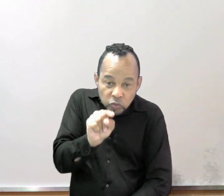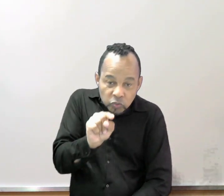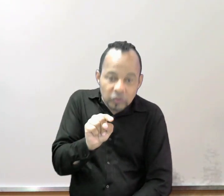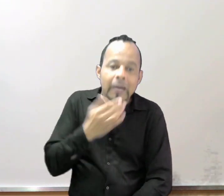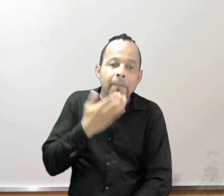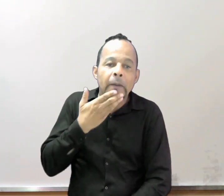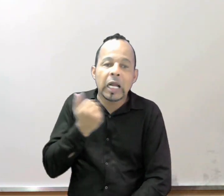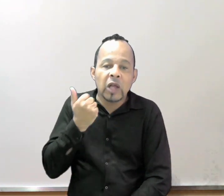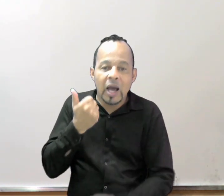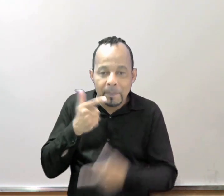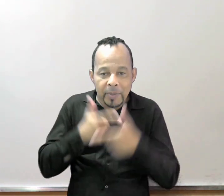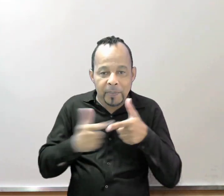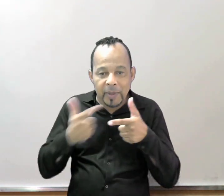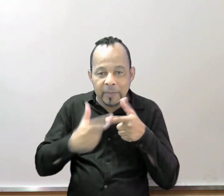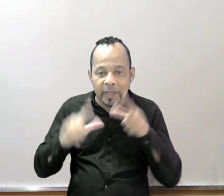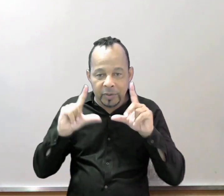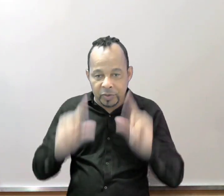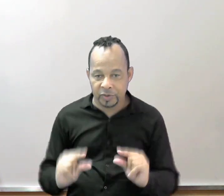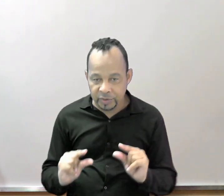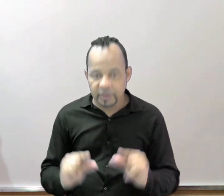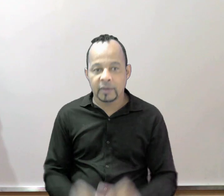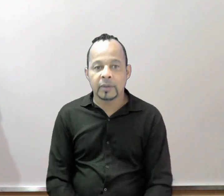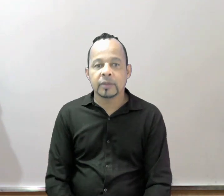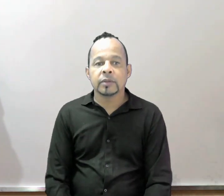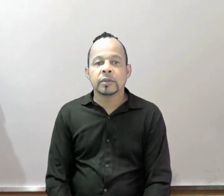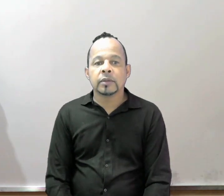não existir.